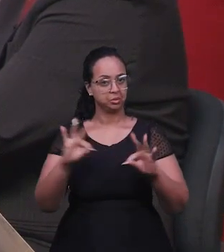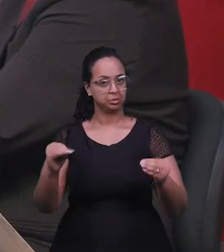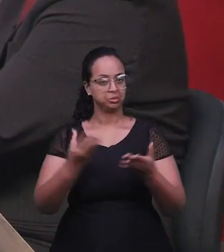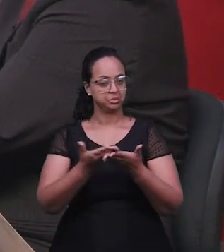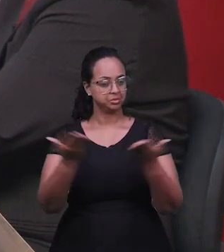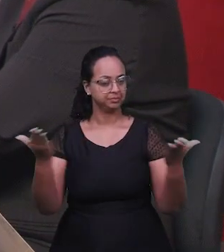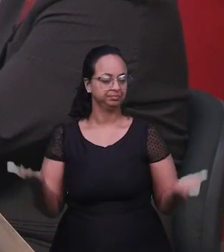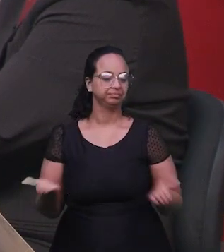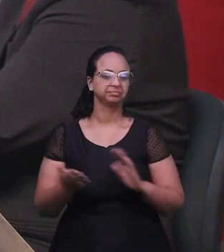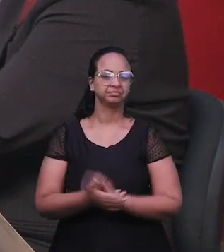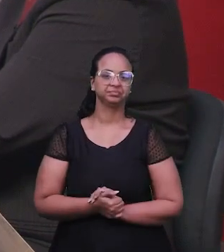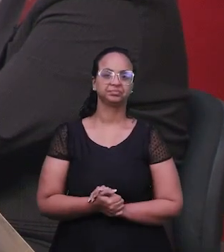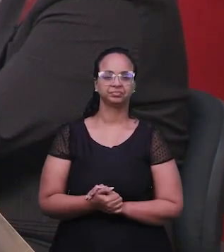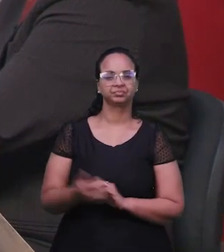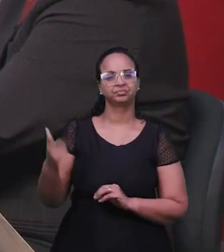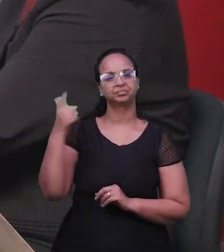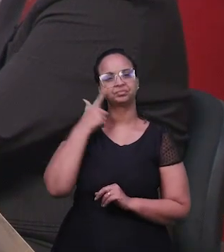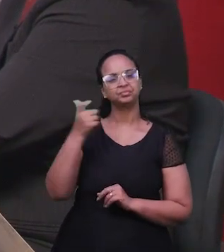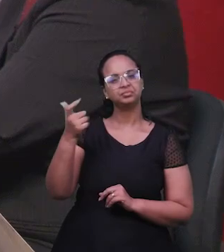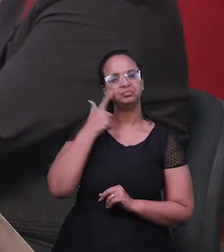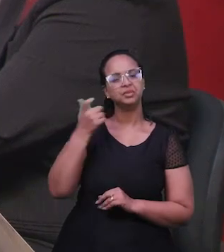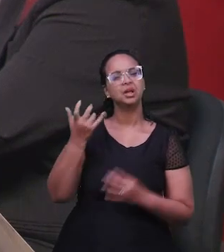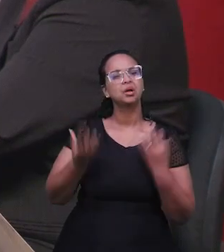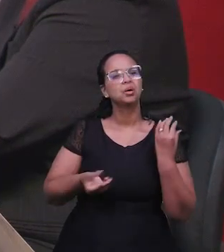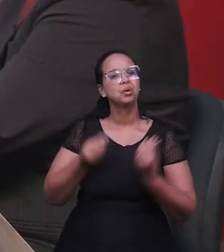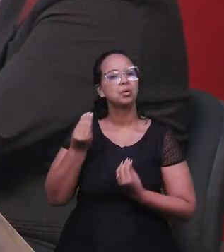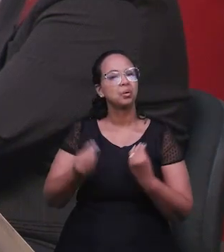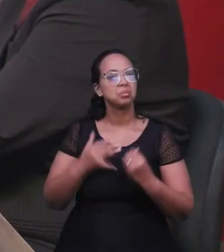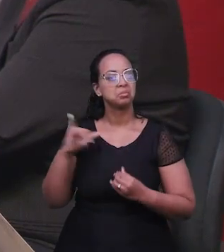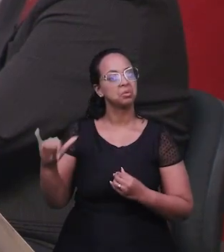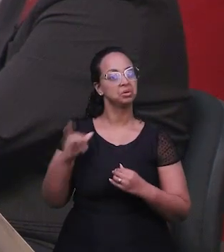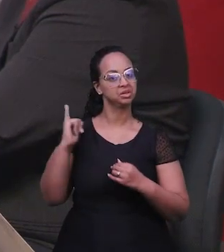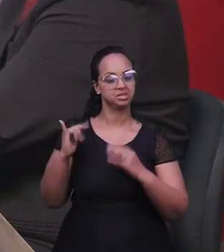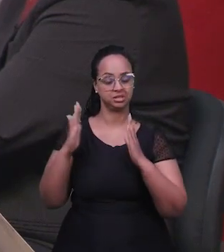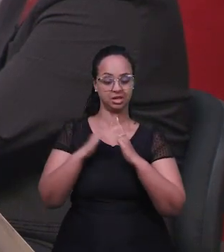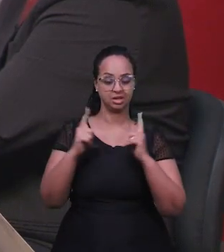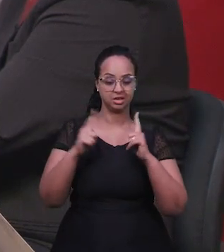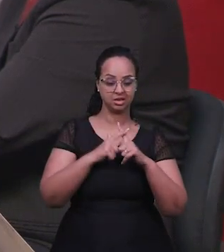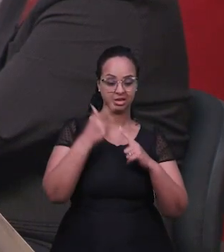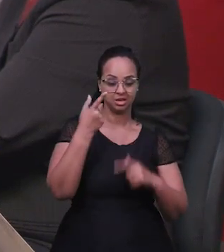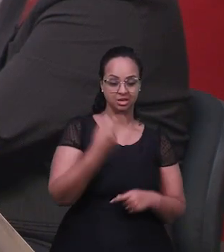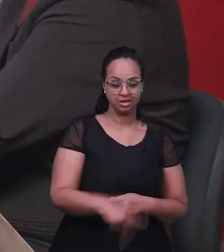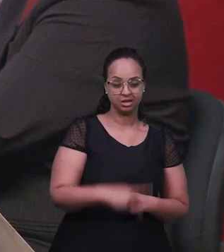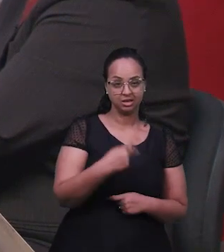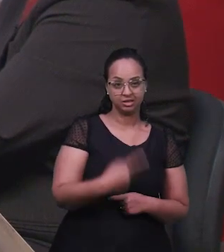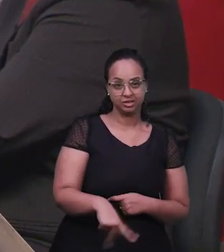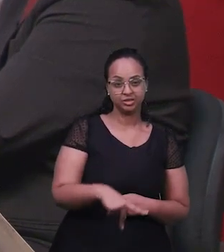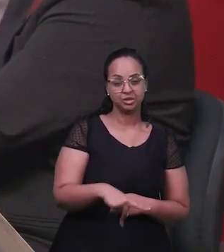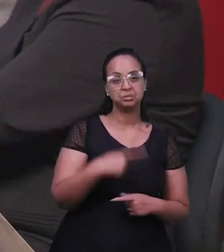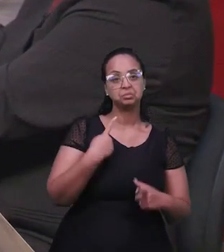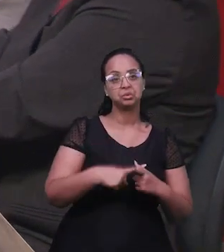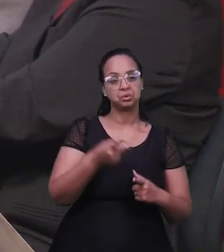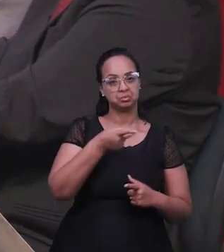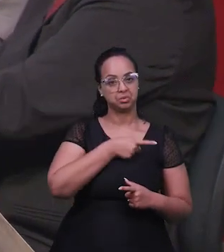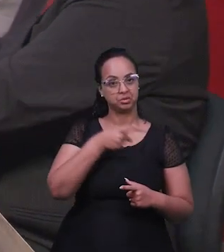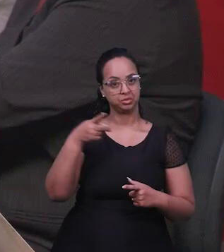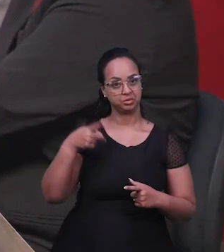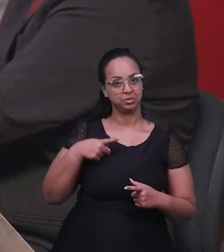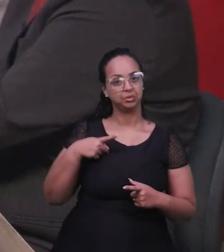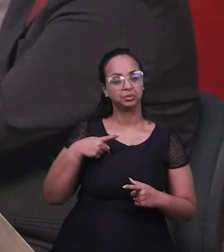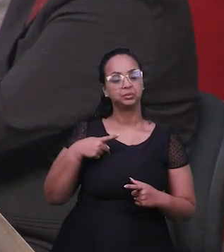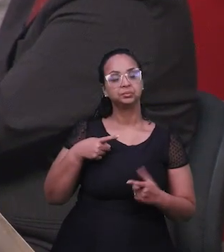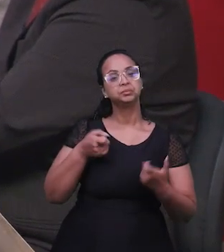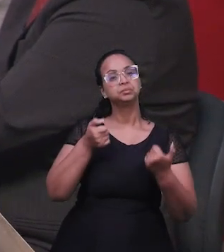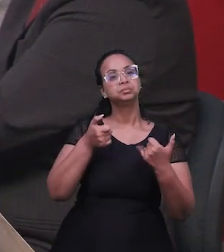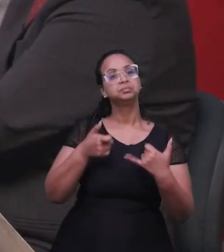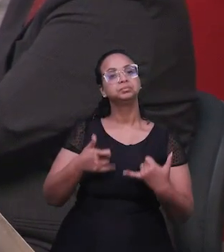Os companheiros. É interessante esse detalhe da importância da igreja local, né? Que o pastor falou junto com ele